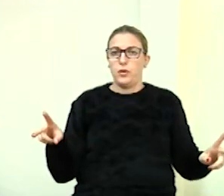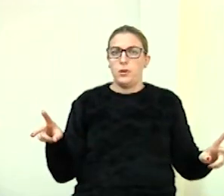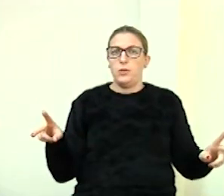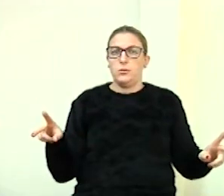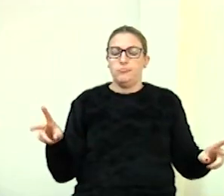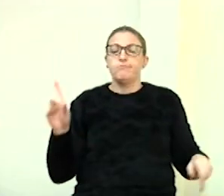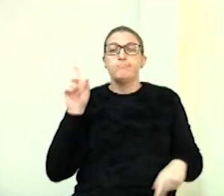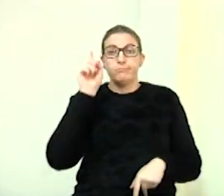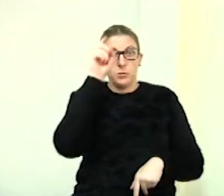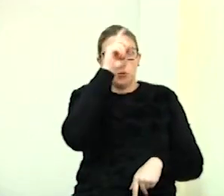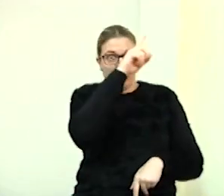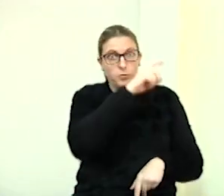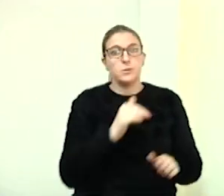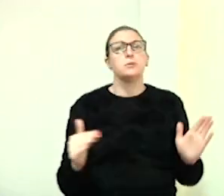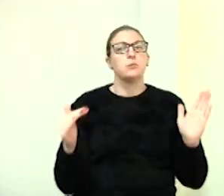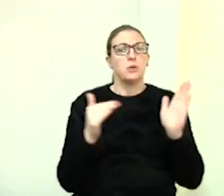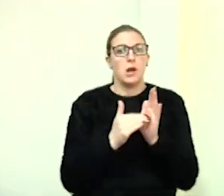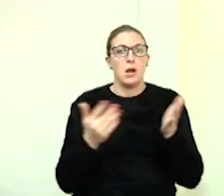momento.